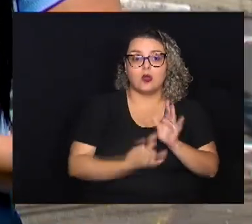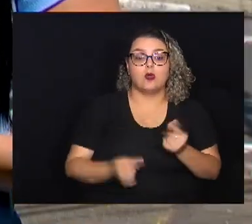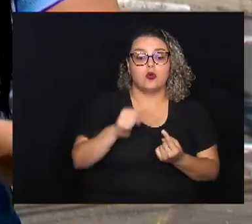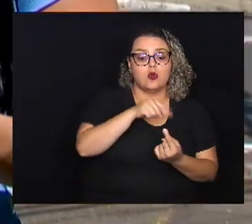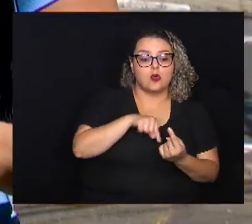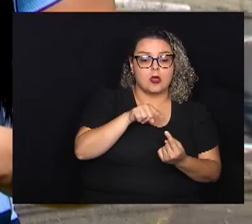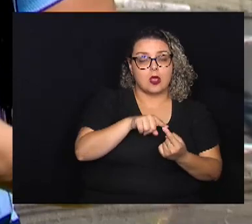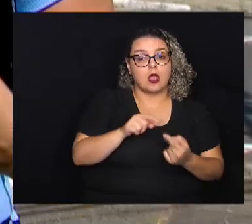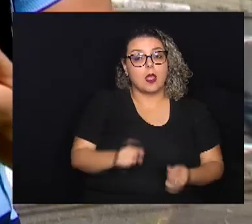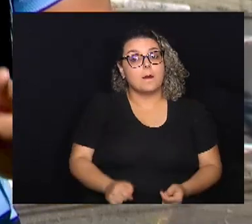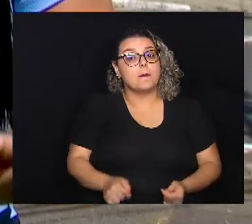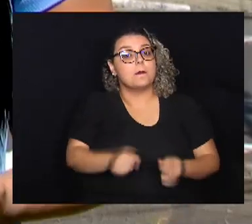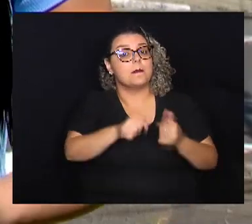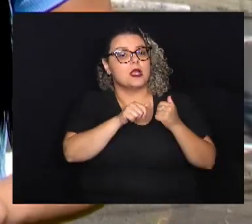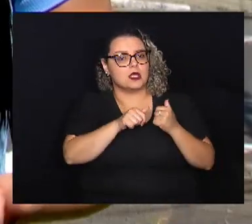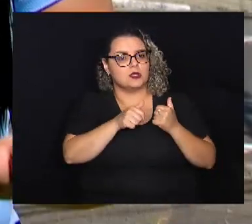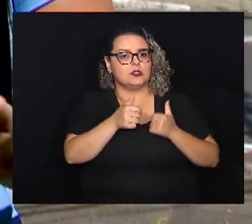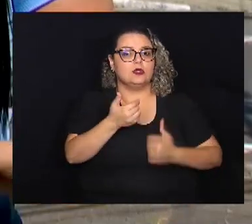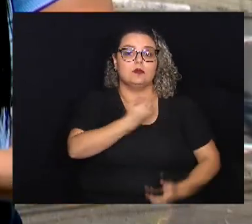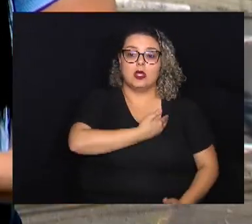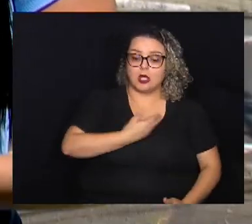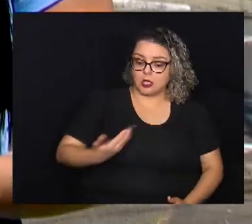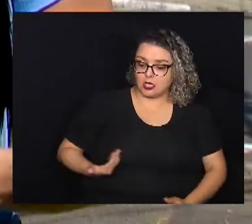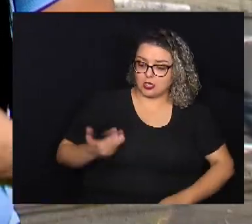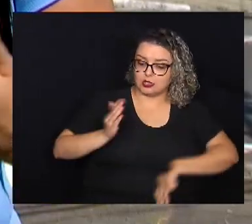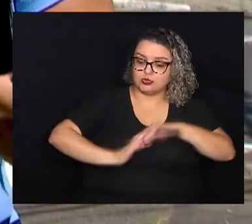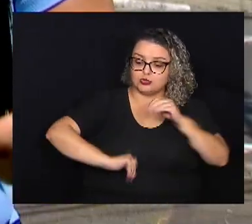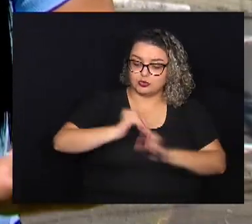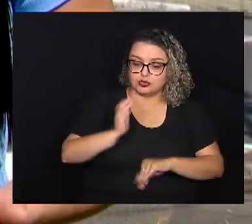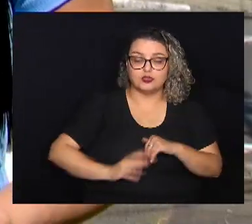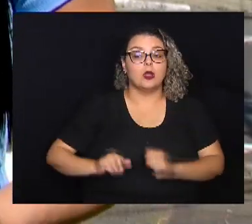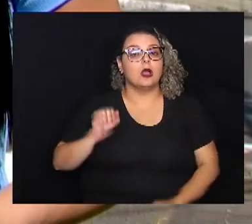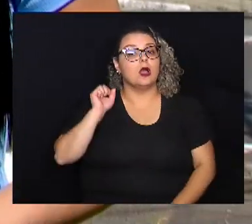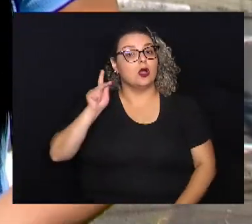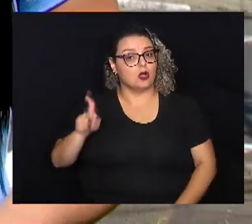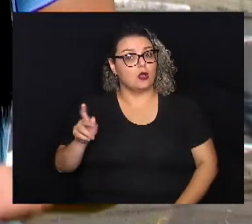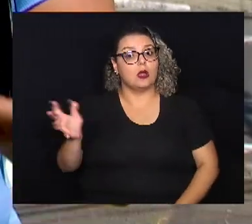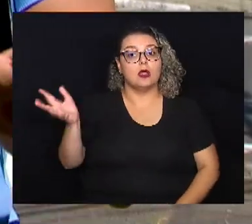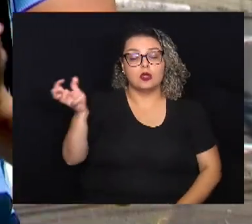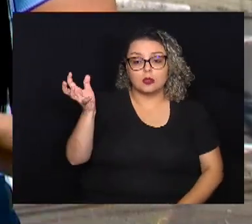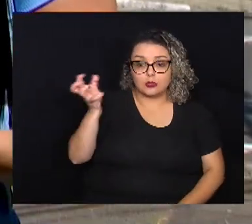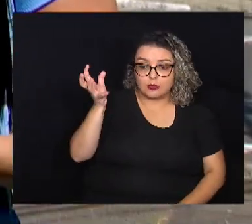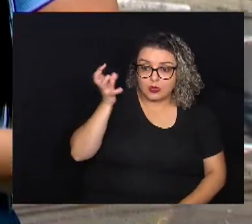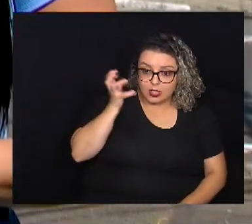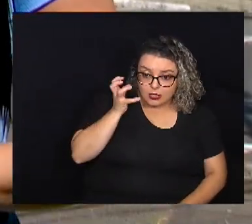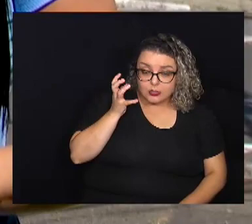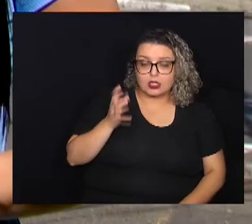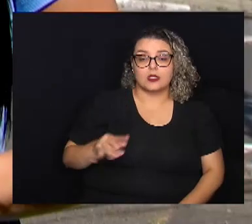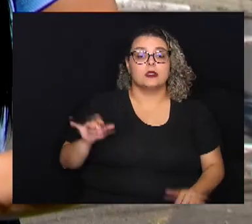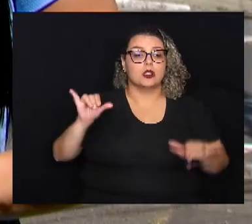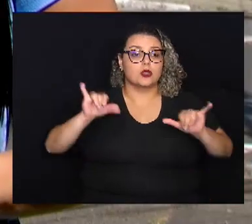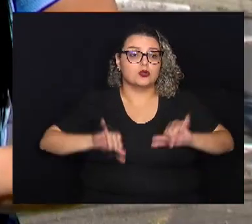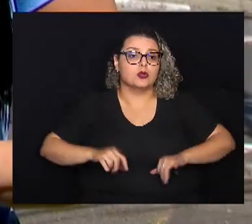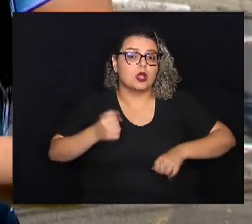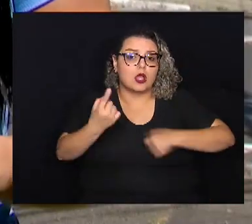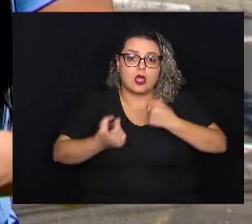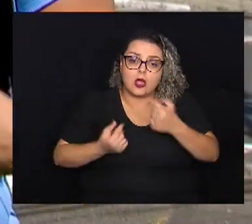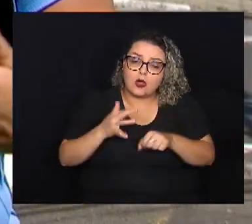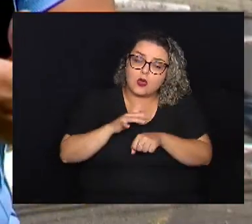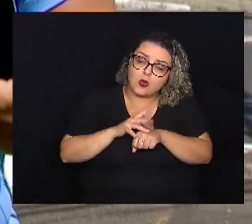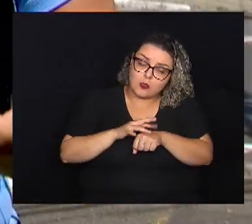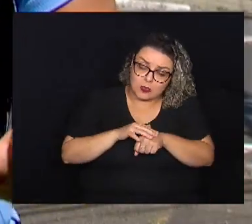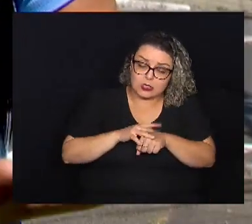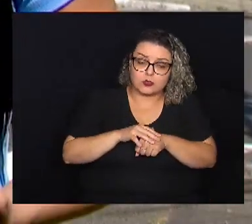benefícios para os servidores públicos aposentados e pensionistas que estão sofrendo alguma enfermidade